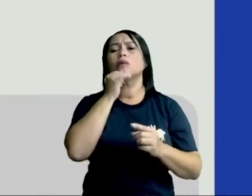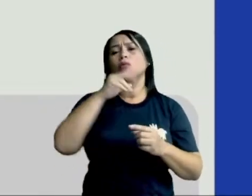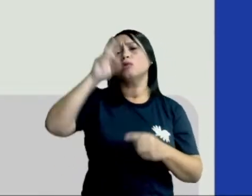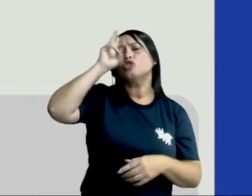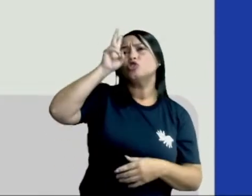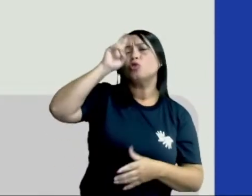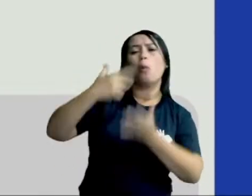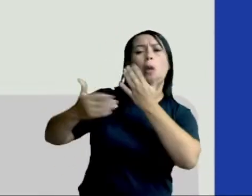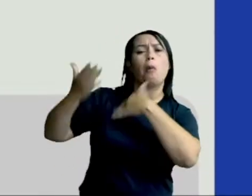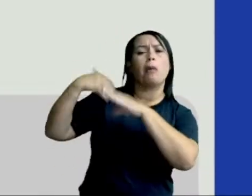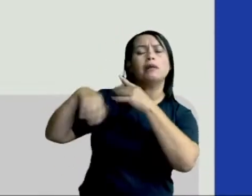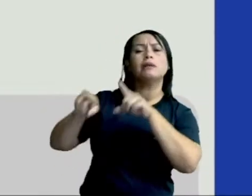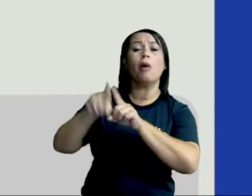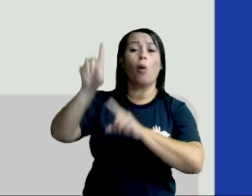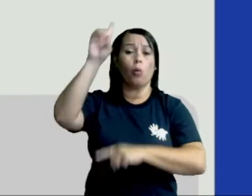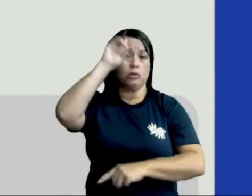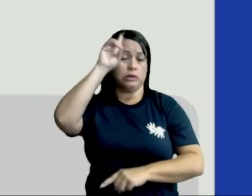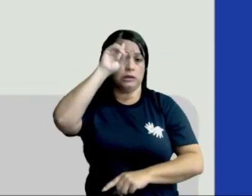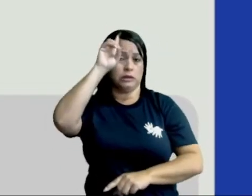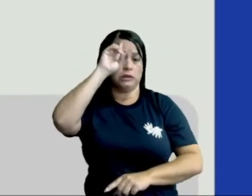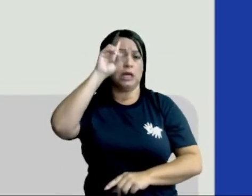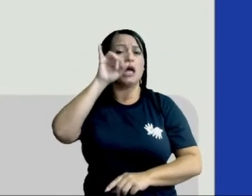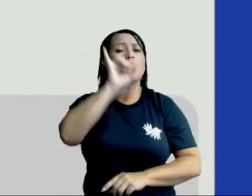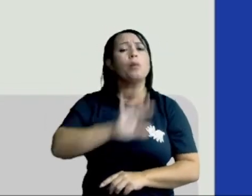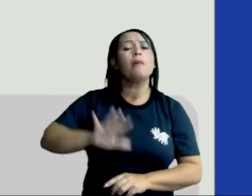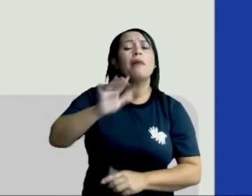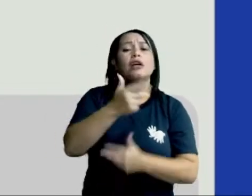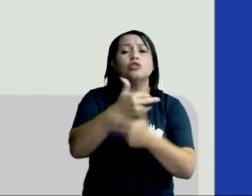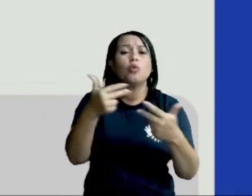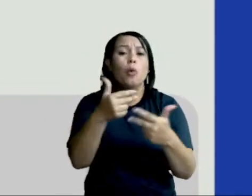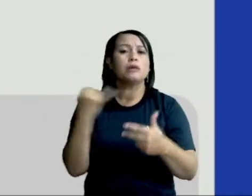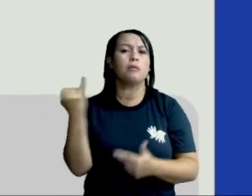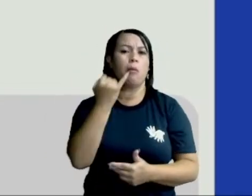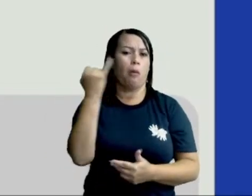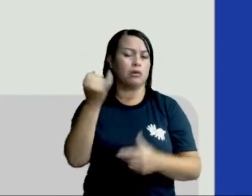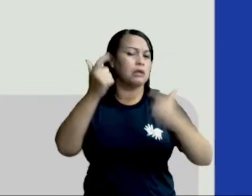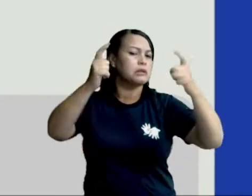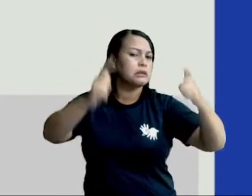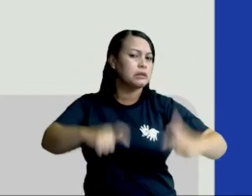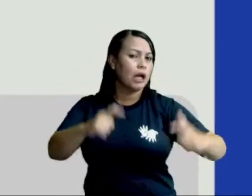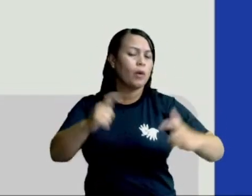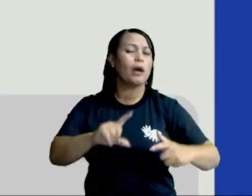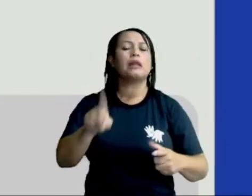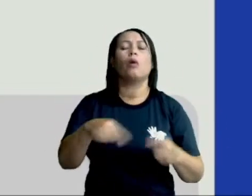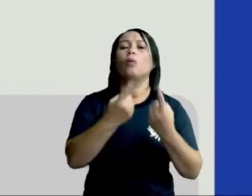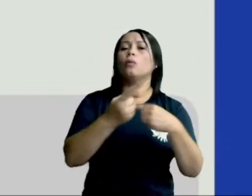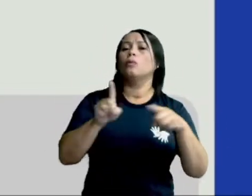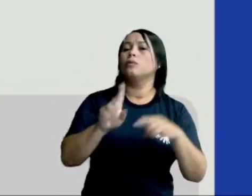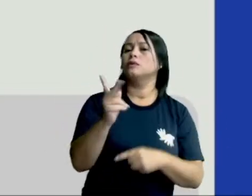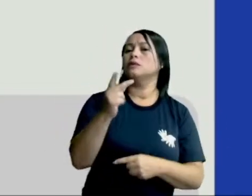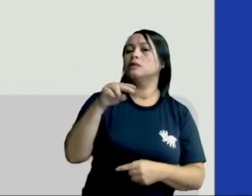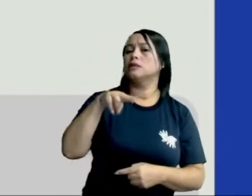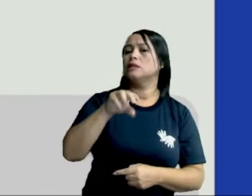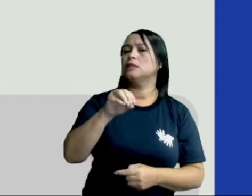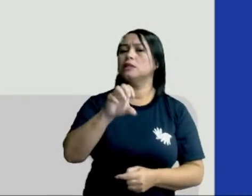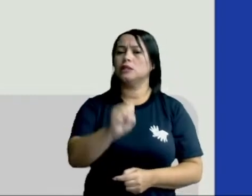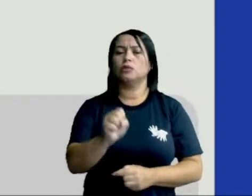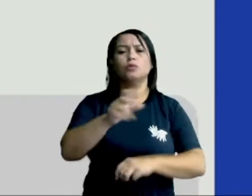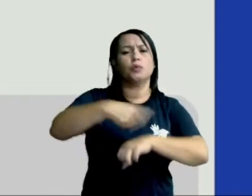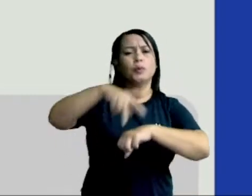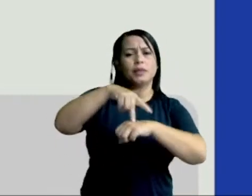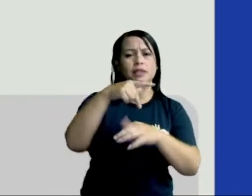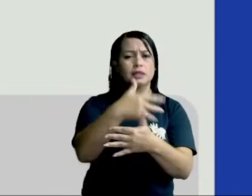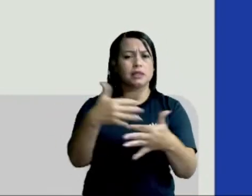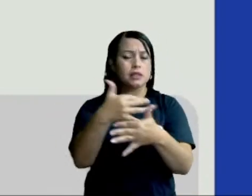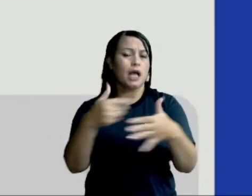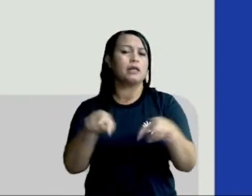história cotidiana, figuras importantes daquele espaço. Então, os hinos dos países, das